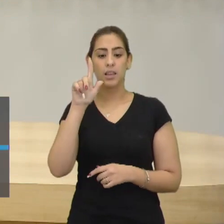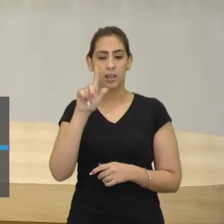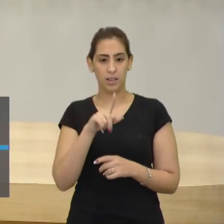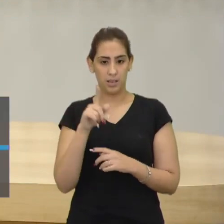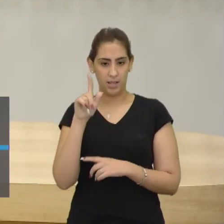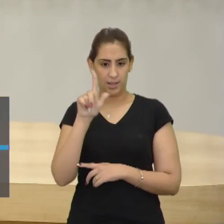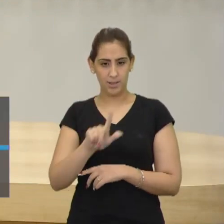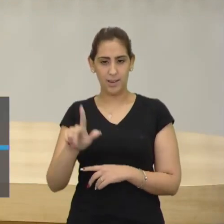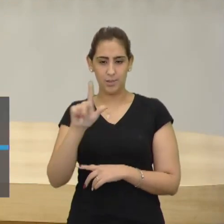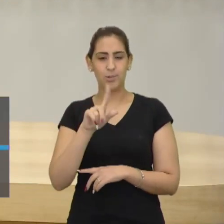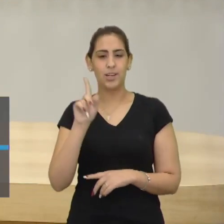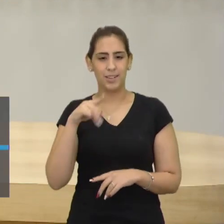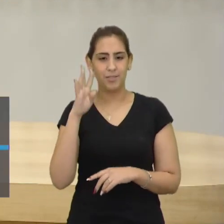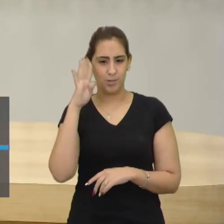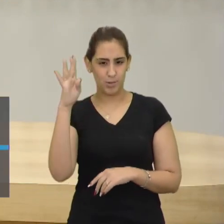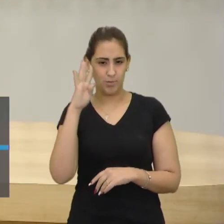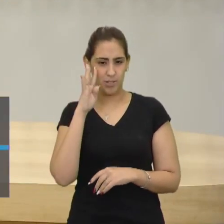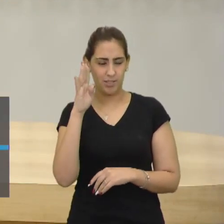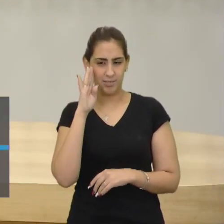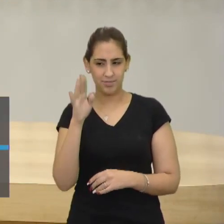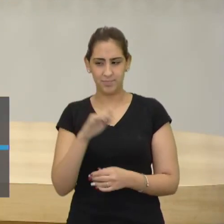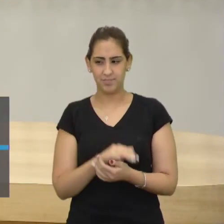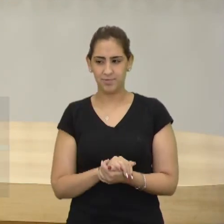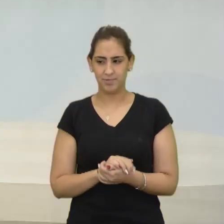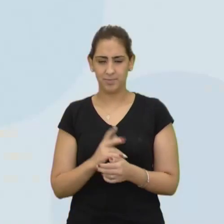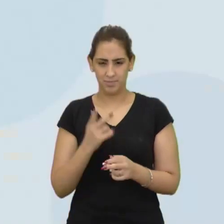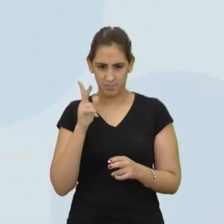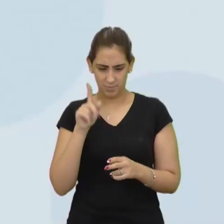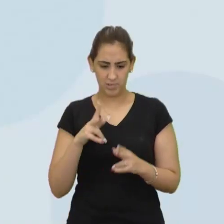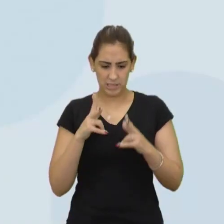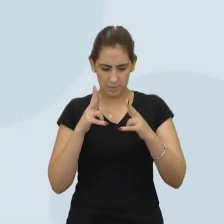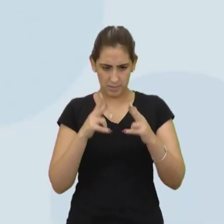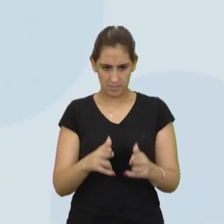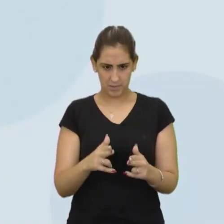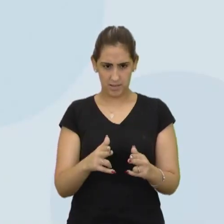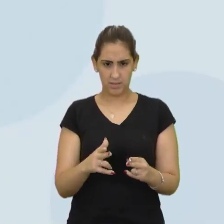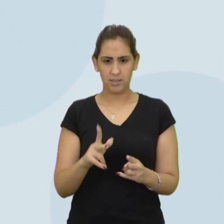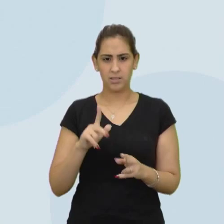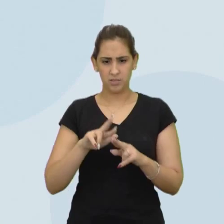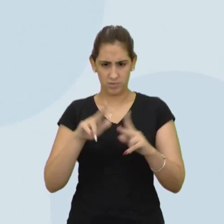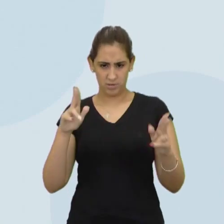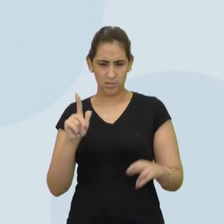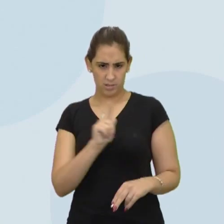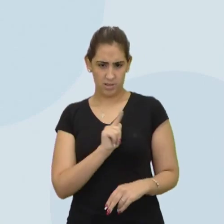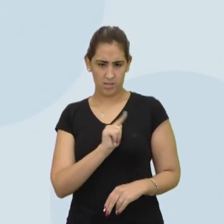Tem semelhanças? Tem diferenças? Vamos pensar juntos? Um minutinho a gente já se encontra.